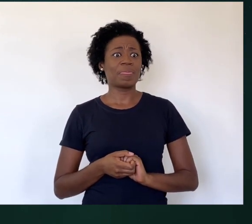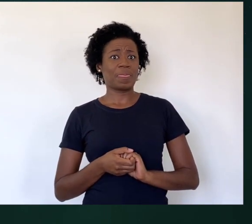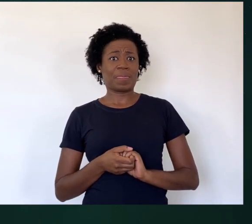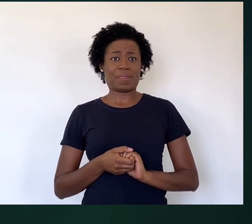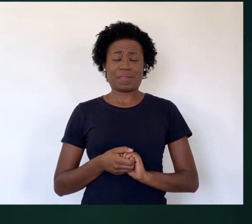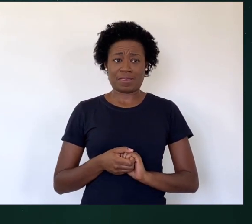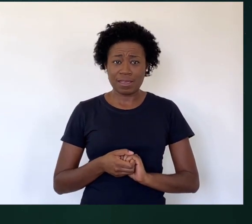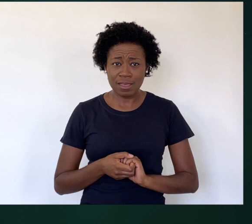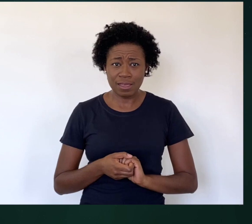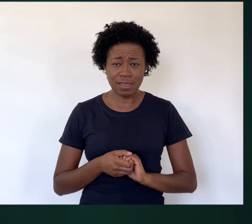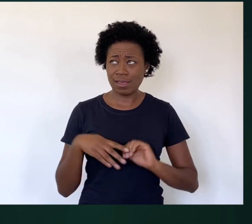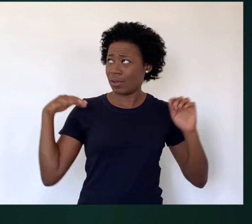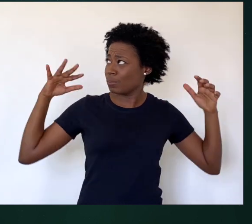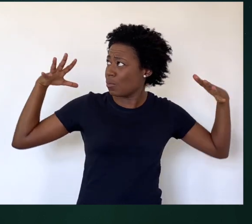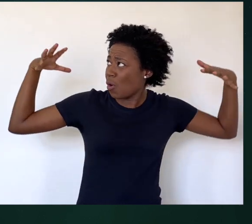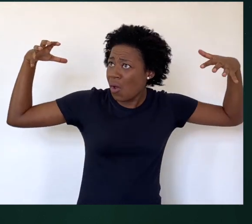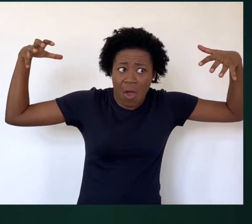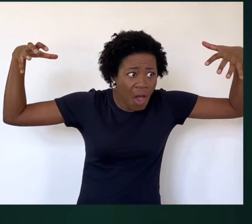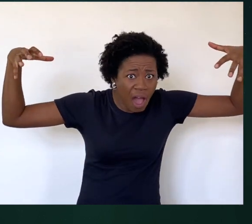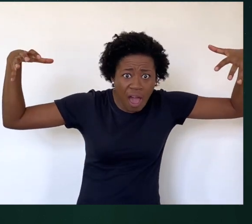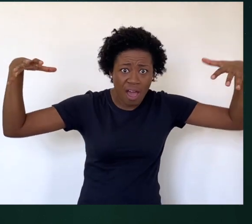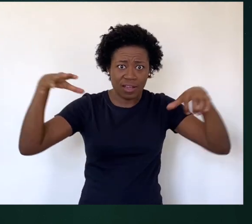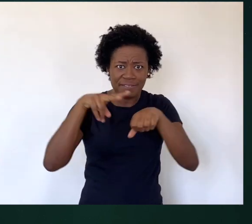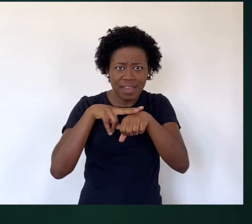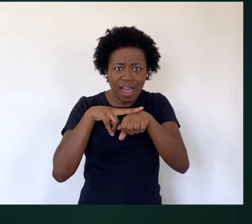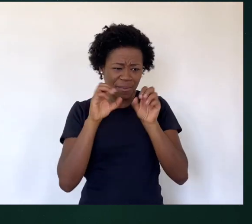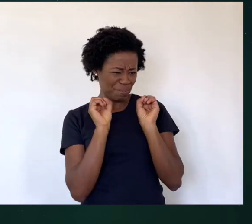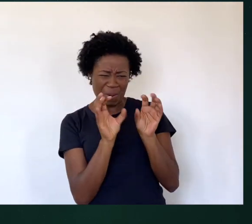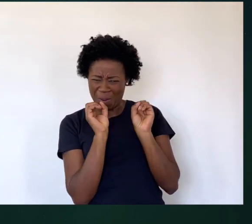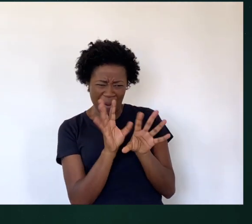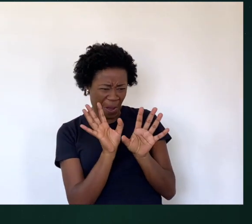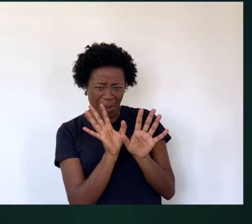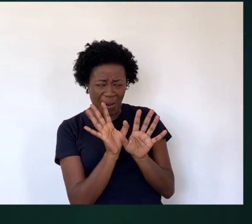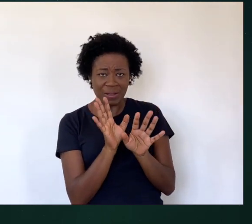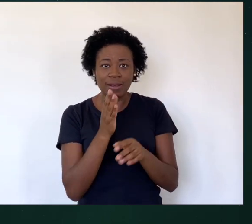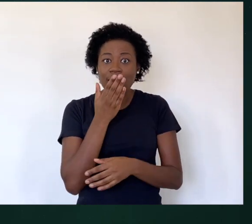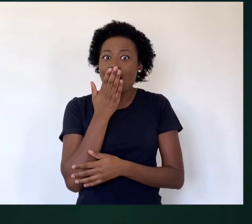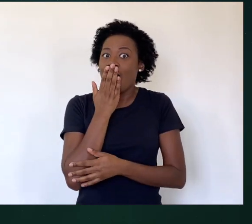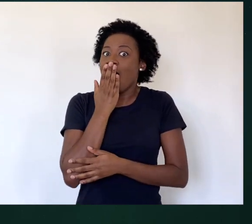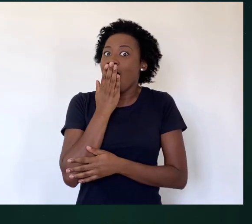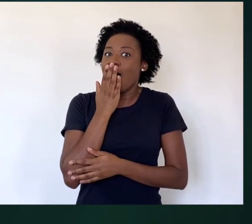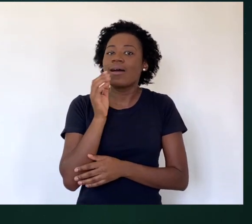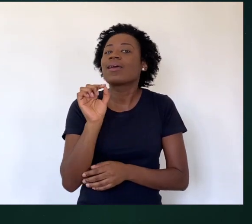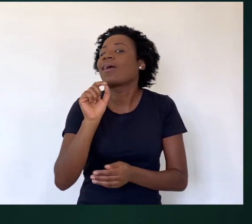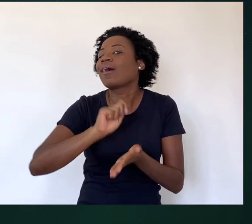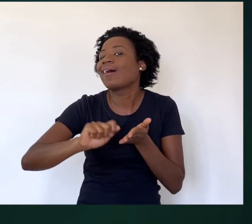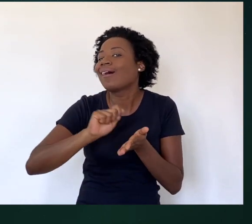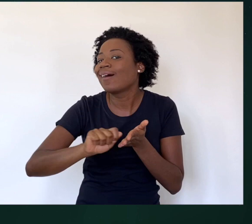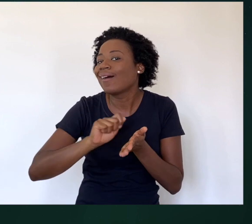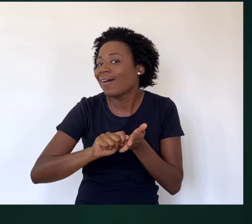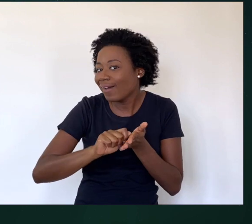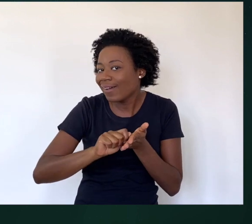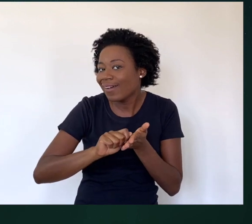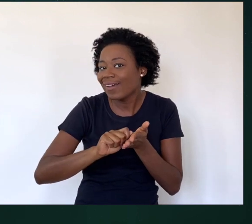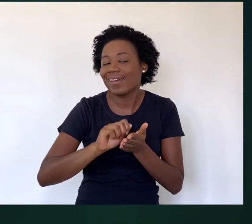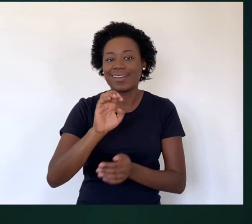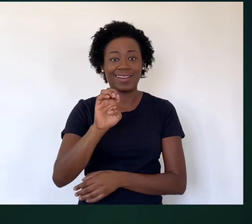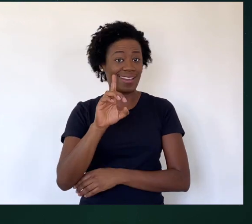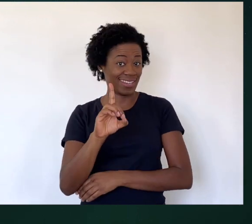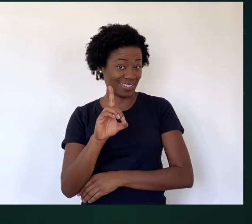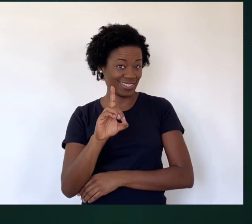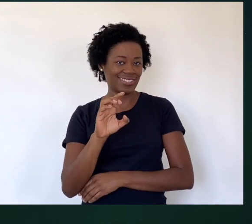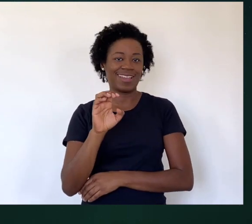Vai embora, grande monstro verde. E quem escreveu essa história foi o